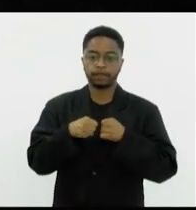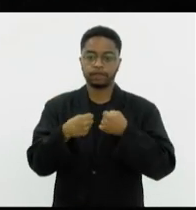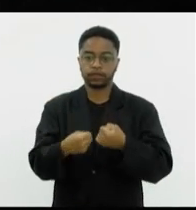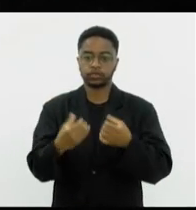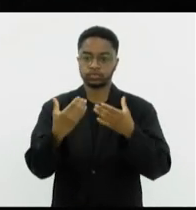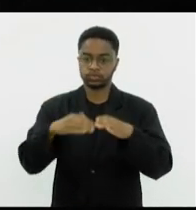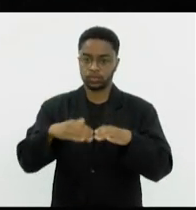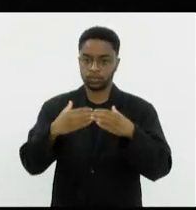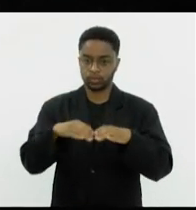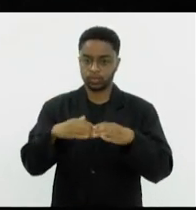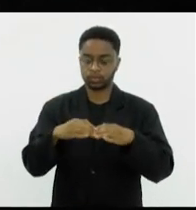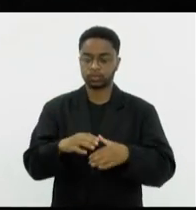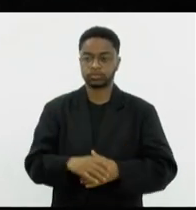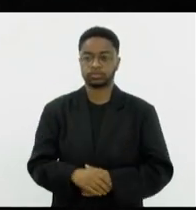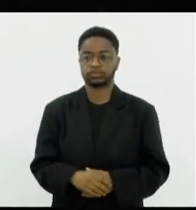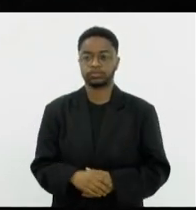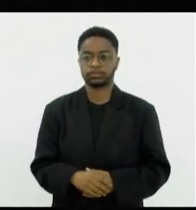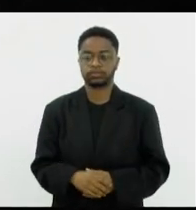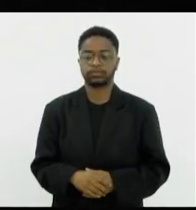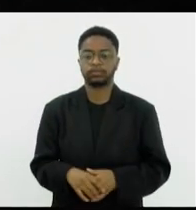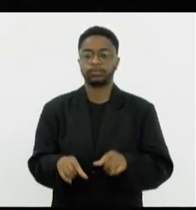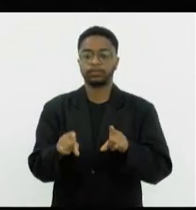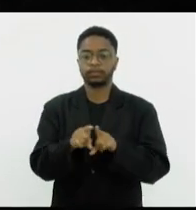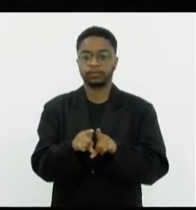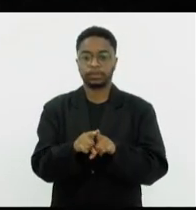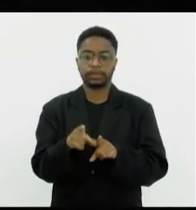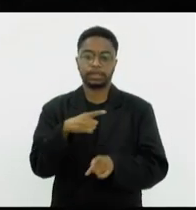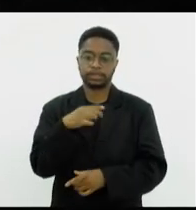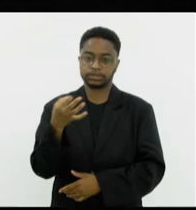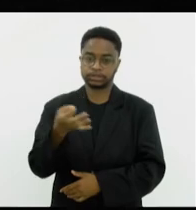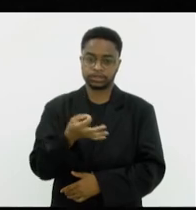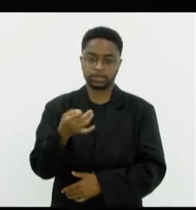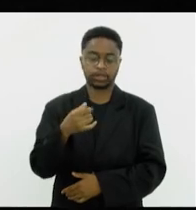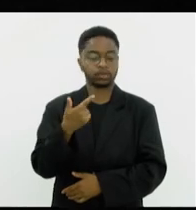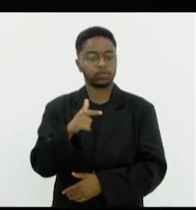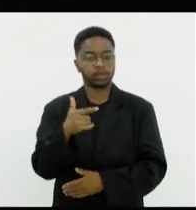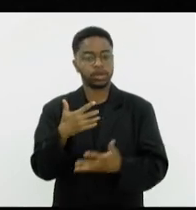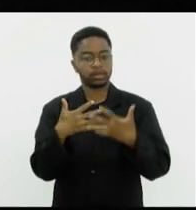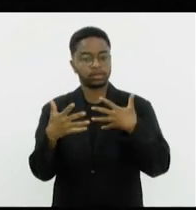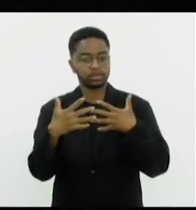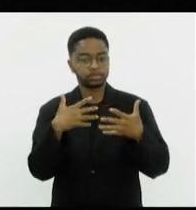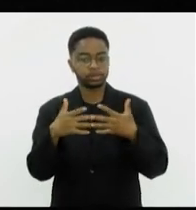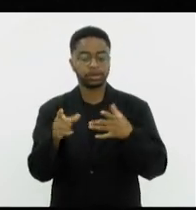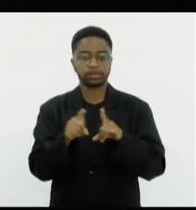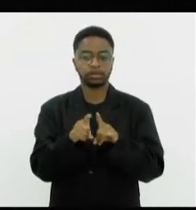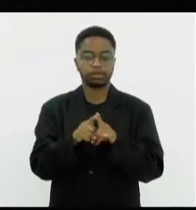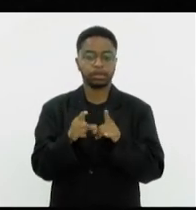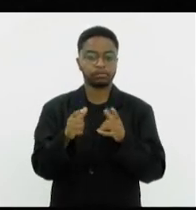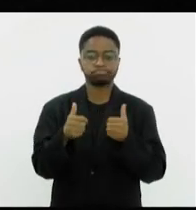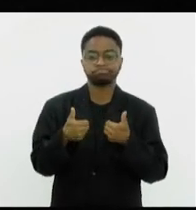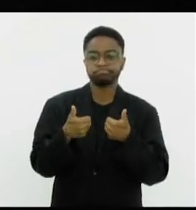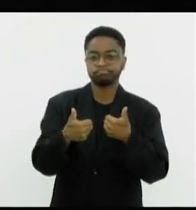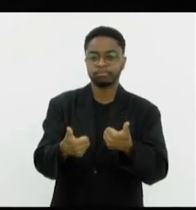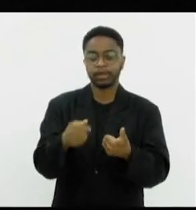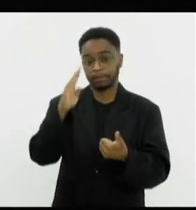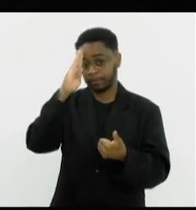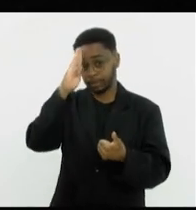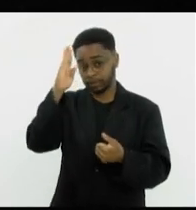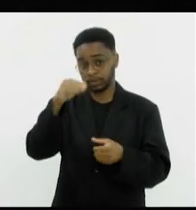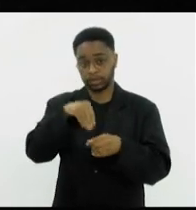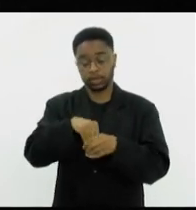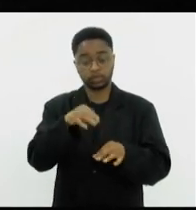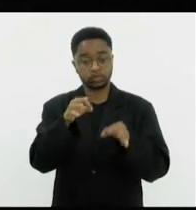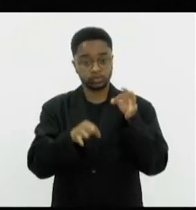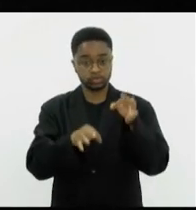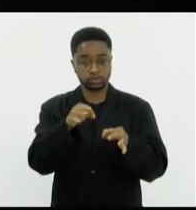público. Certamente não vai haver transparência, eficiência, sobretudo na justiça que a gente